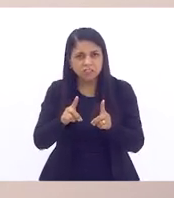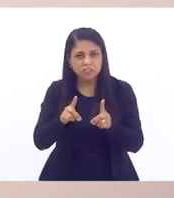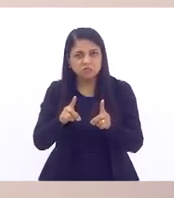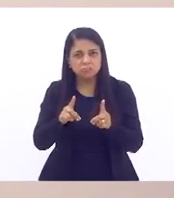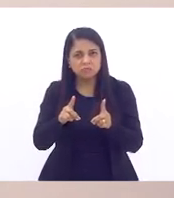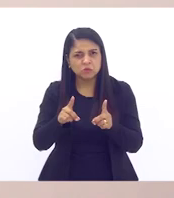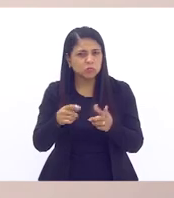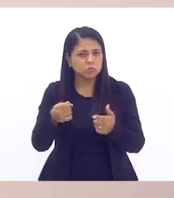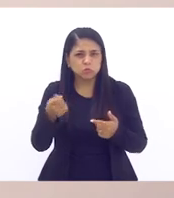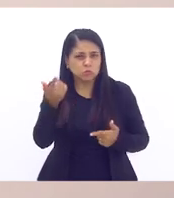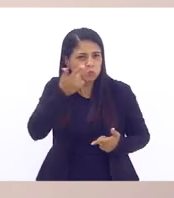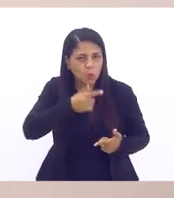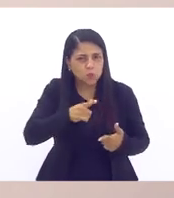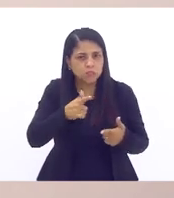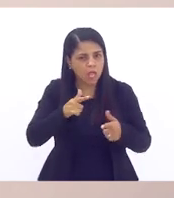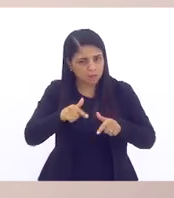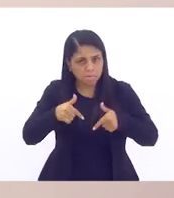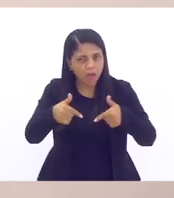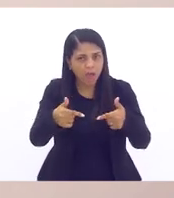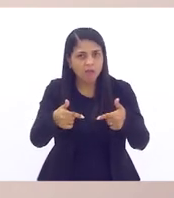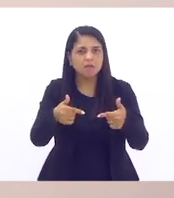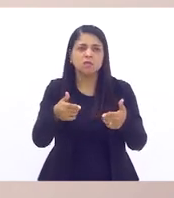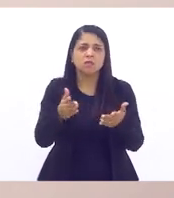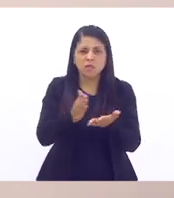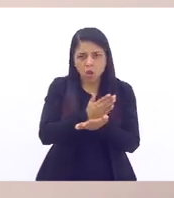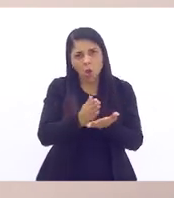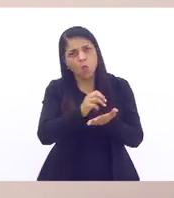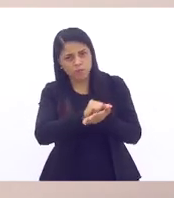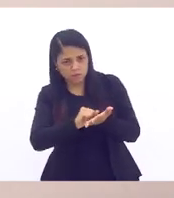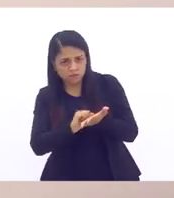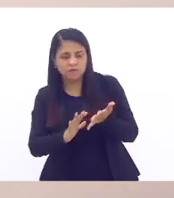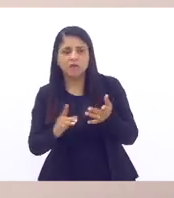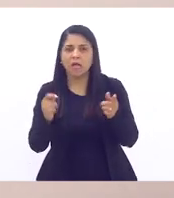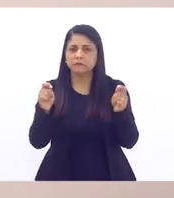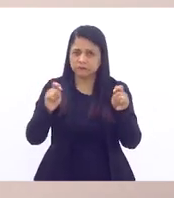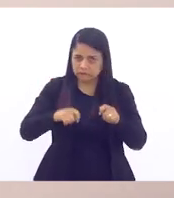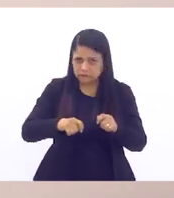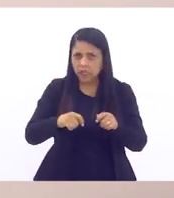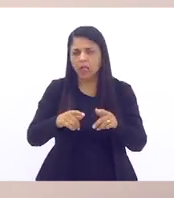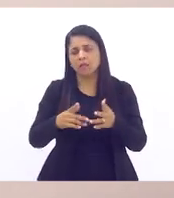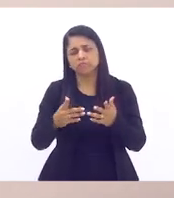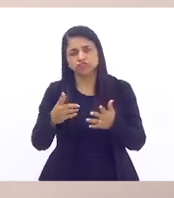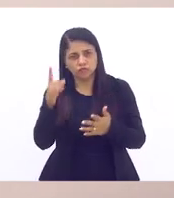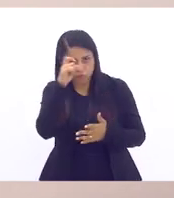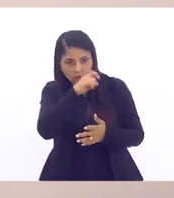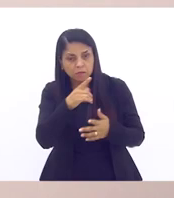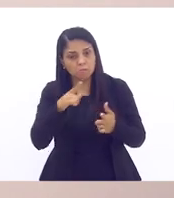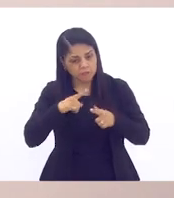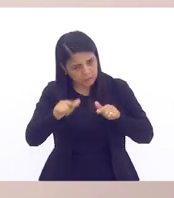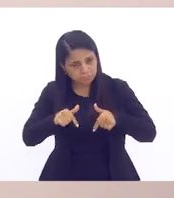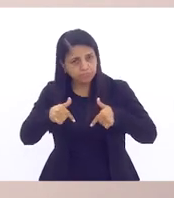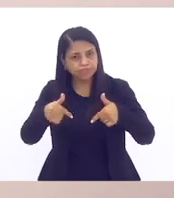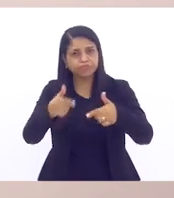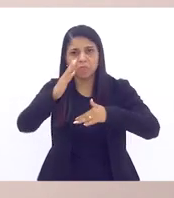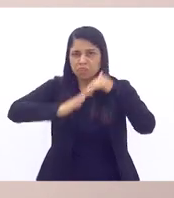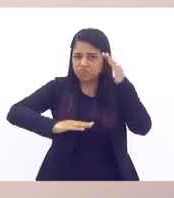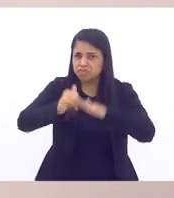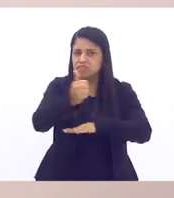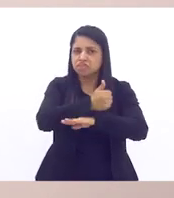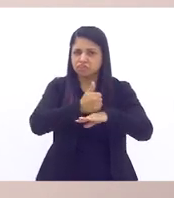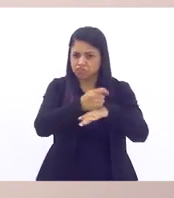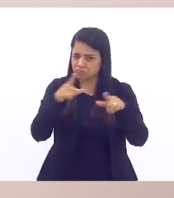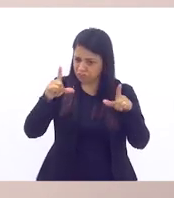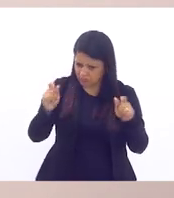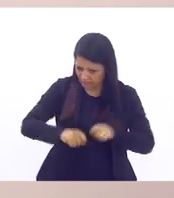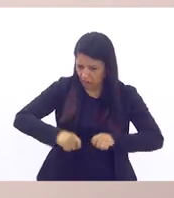que em algumas atividades ele vai ter algumas limitações mas para exercer aqui ele hoje precisa fazer e que pode exercer como uma